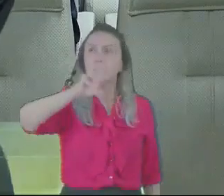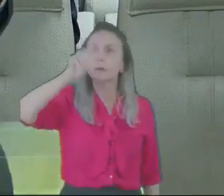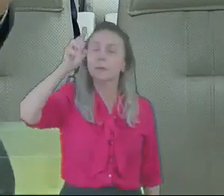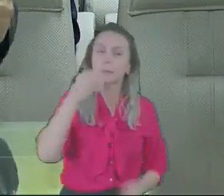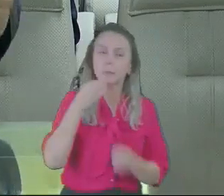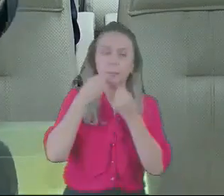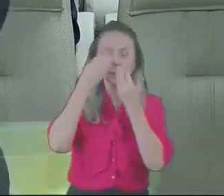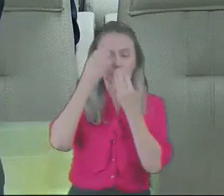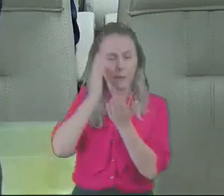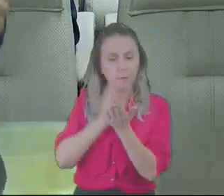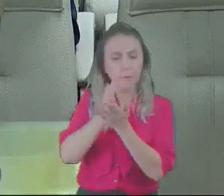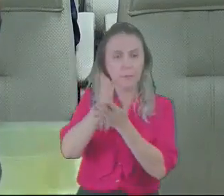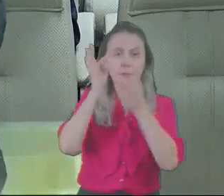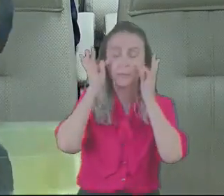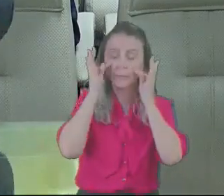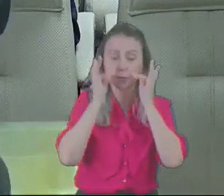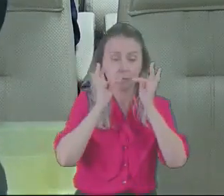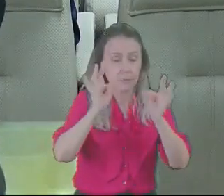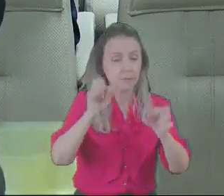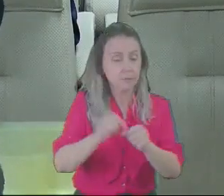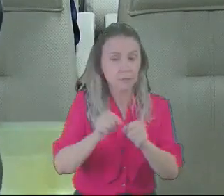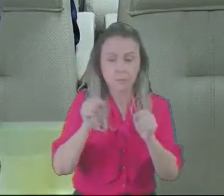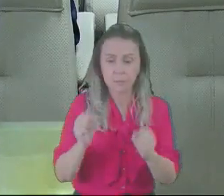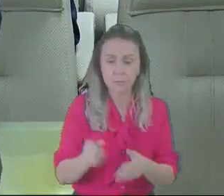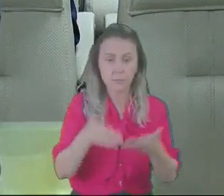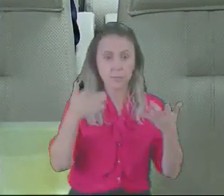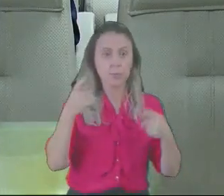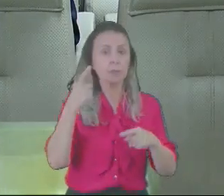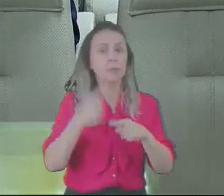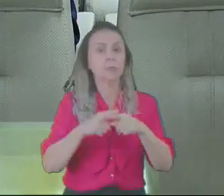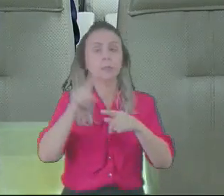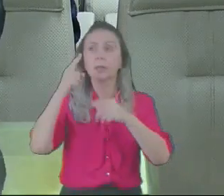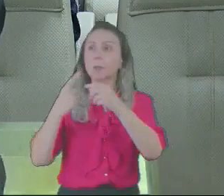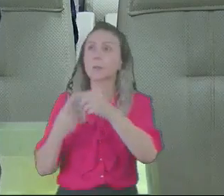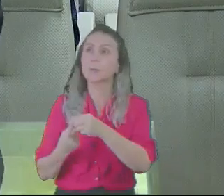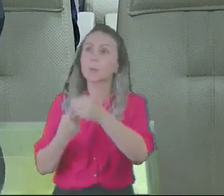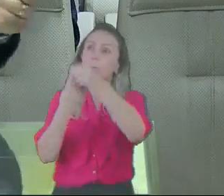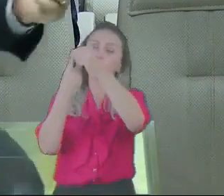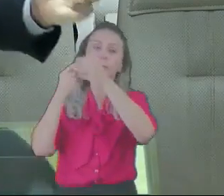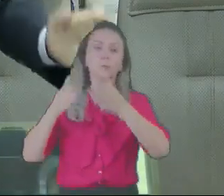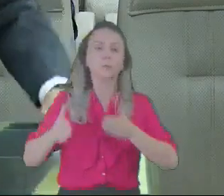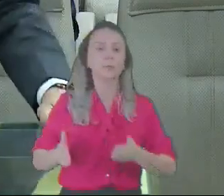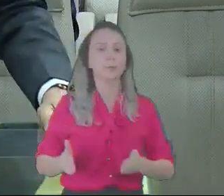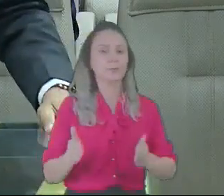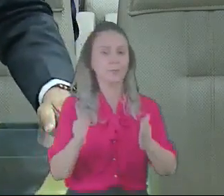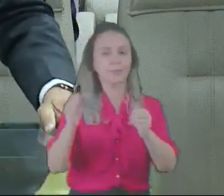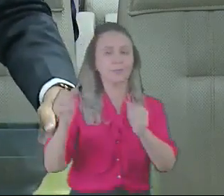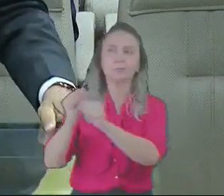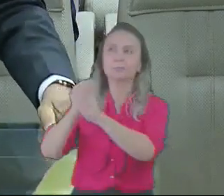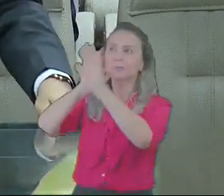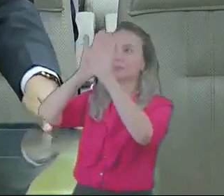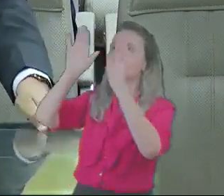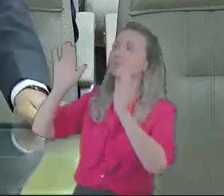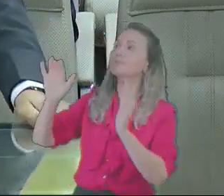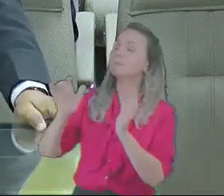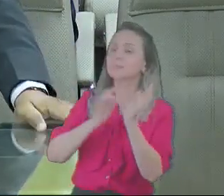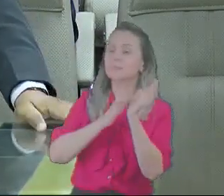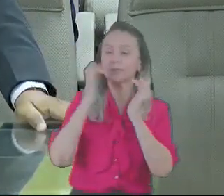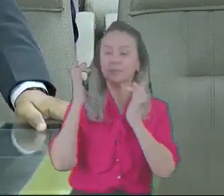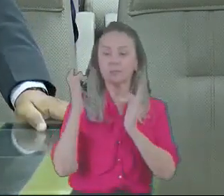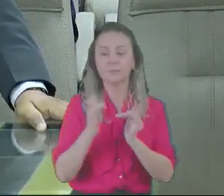fiel testemunhando dos milagres porque ele é o único caminho em nossa vida glória Jesus